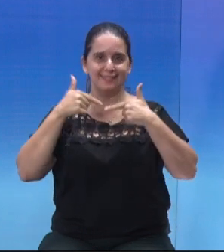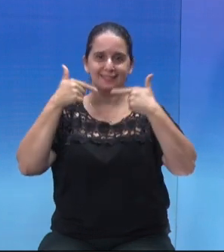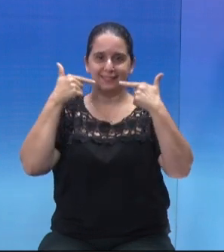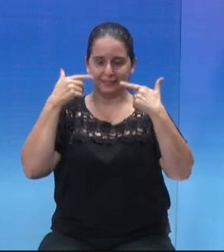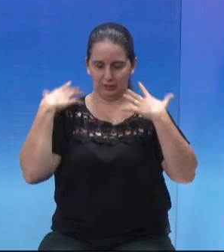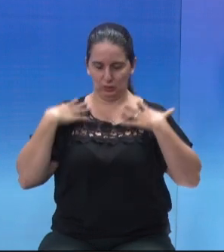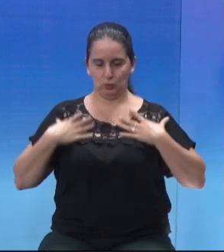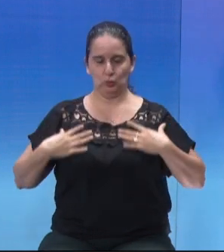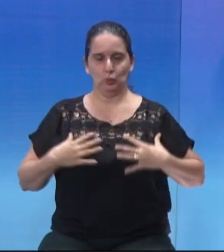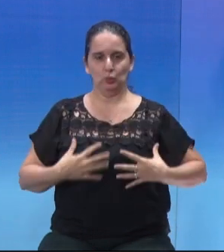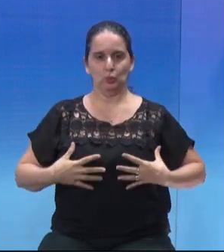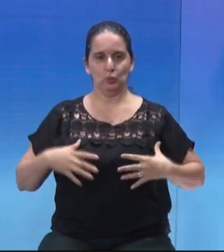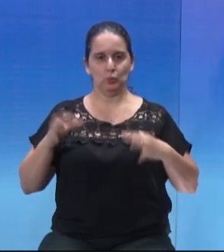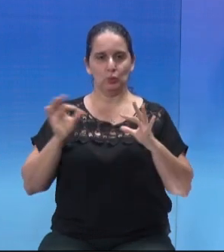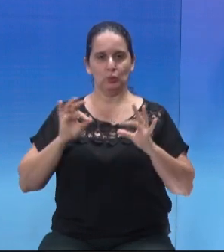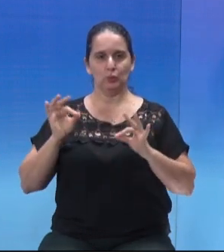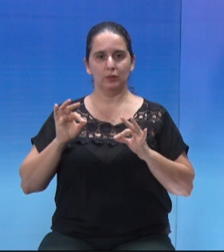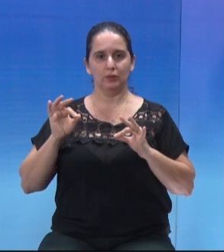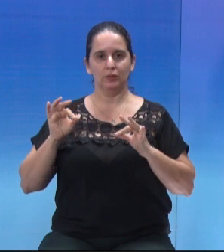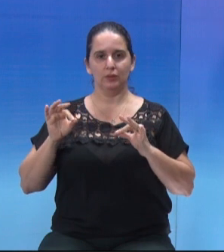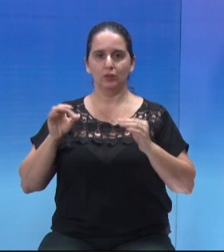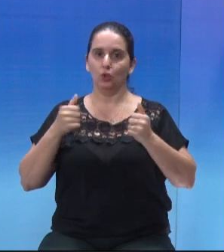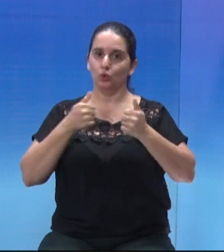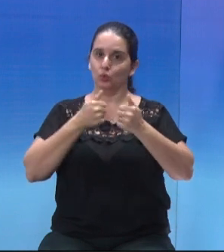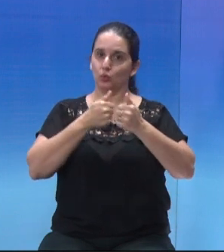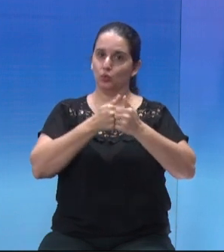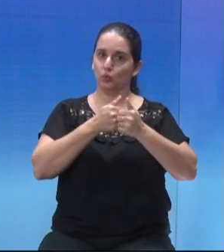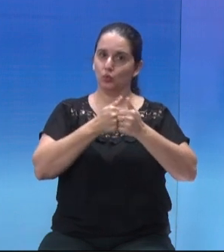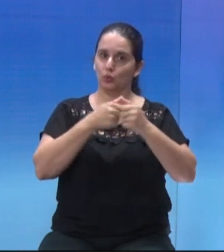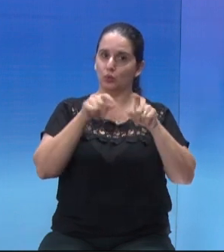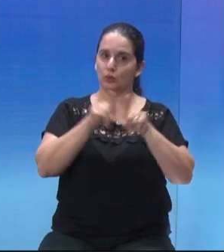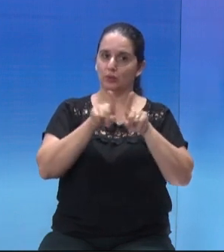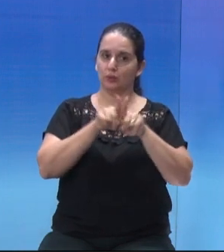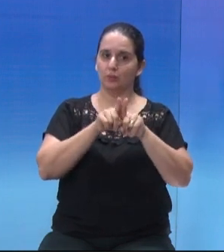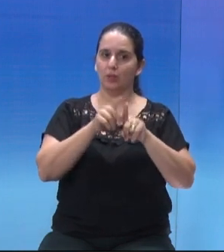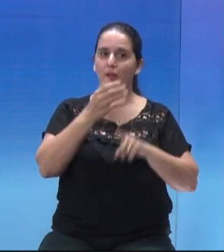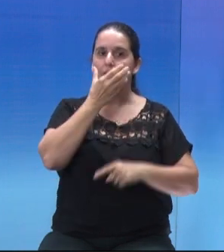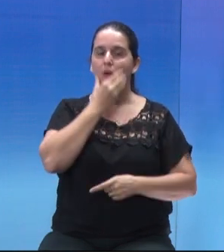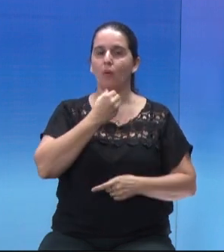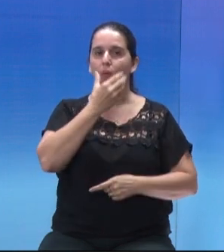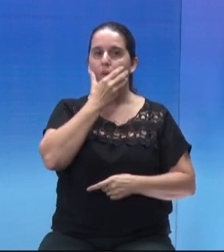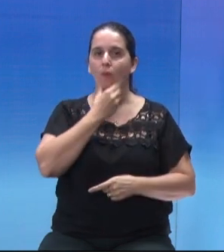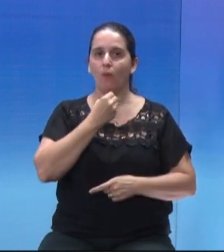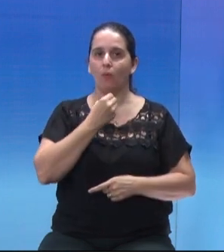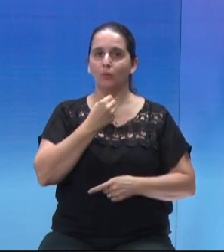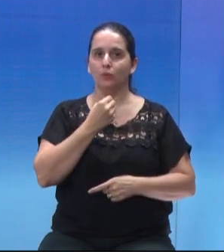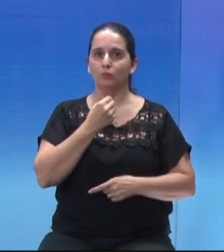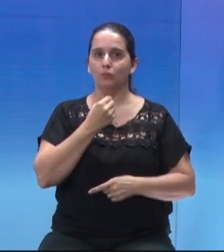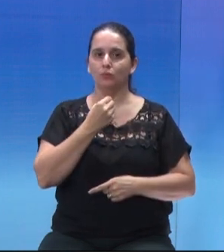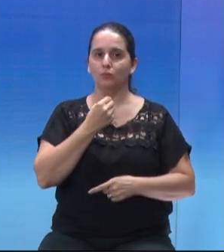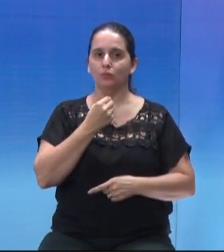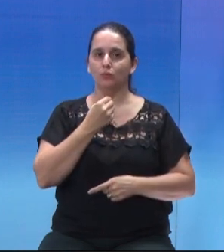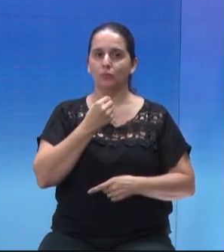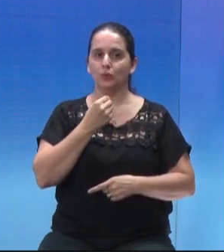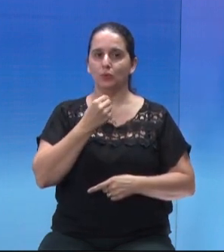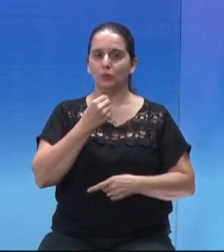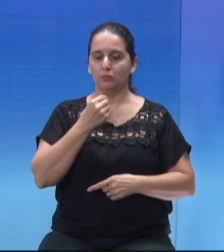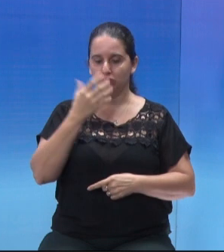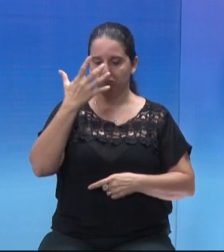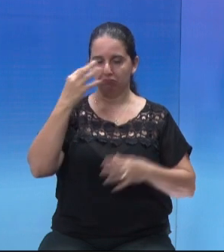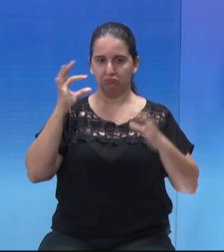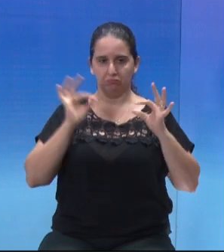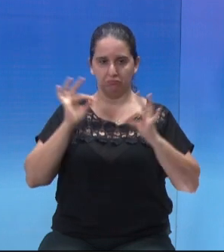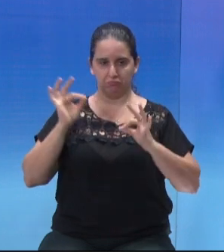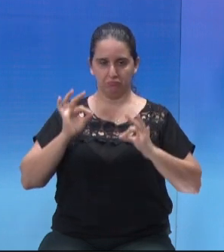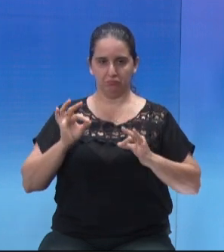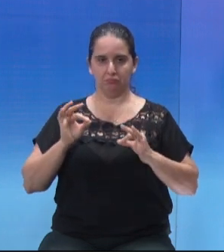bem vestida, né? E ao lado dela nós temos um homem muito bem afeiçoado,